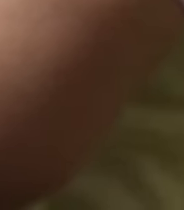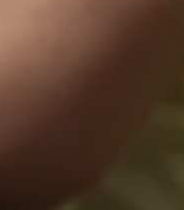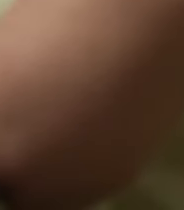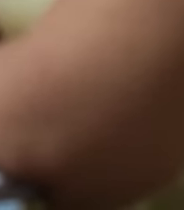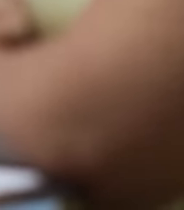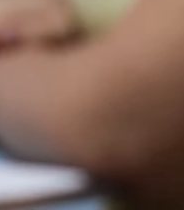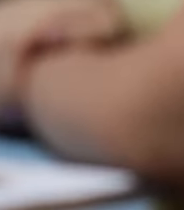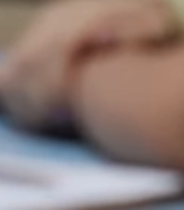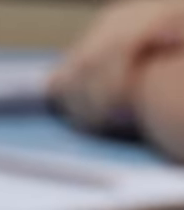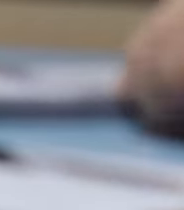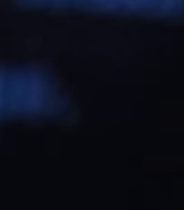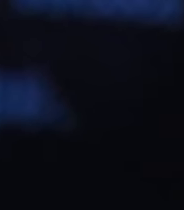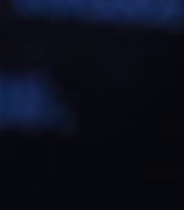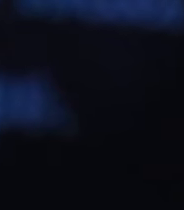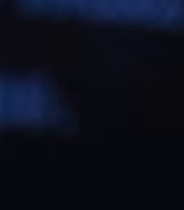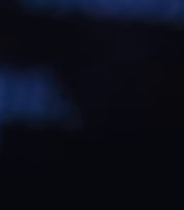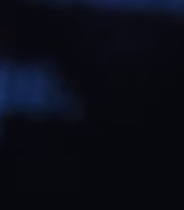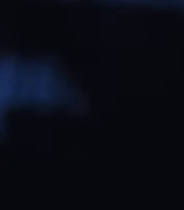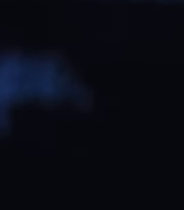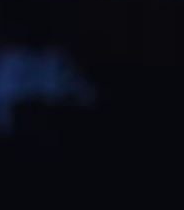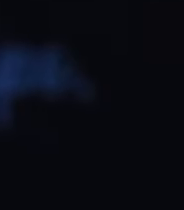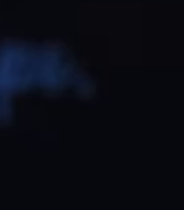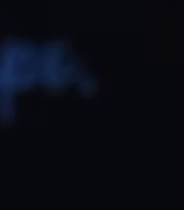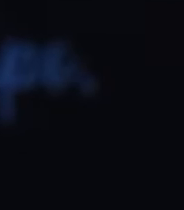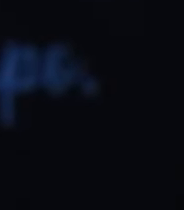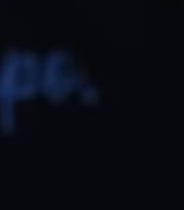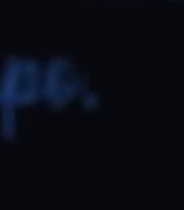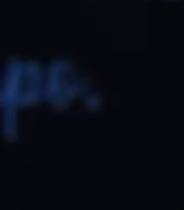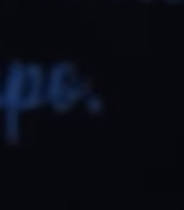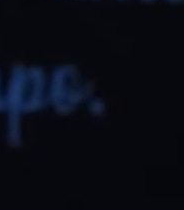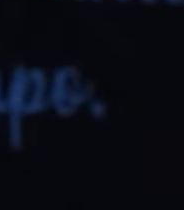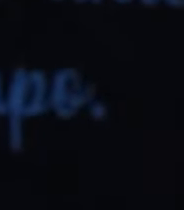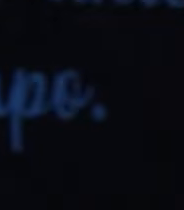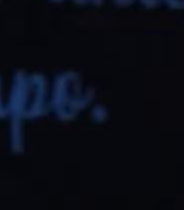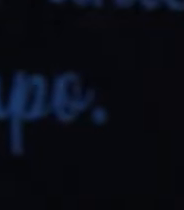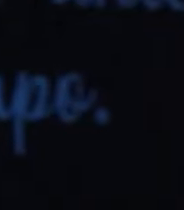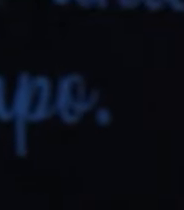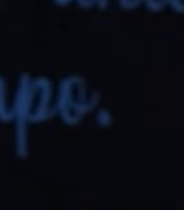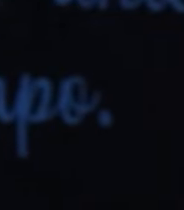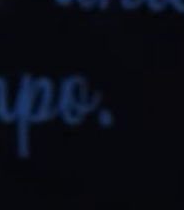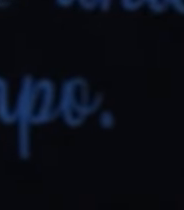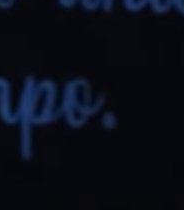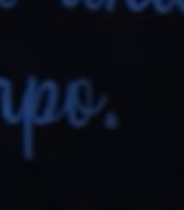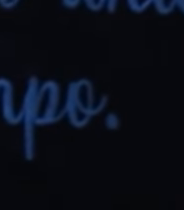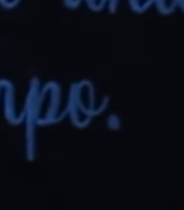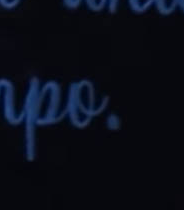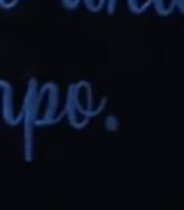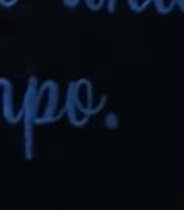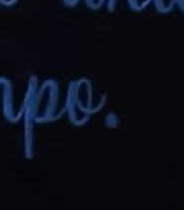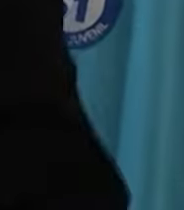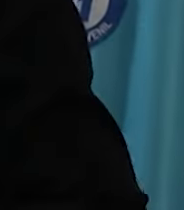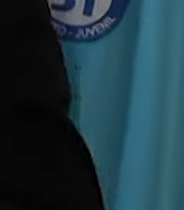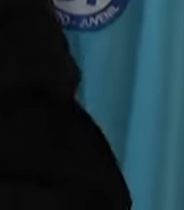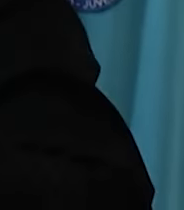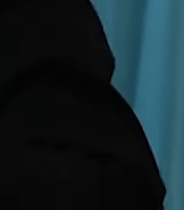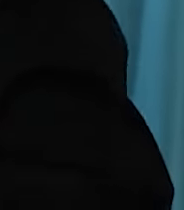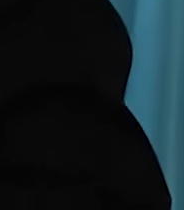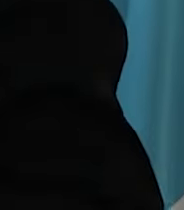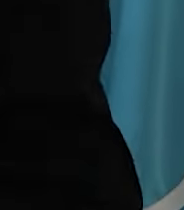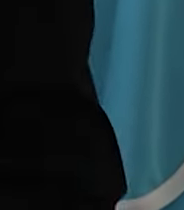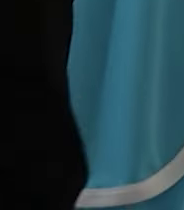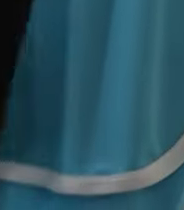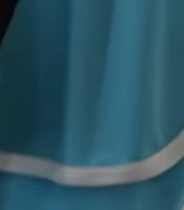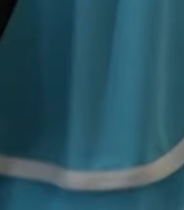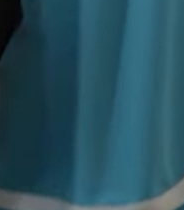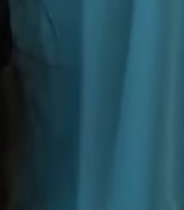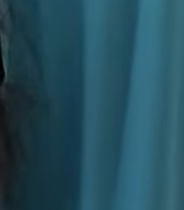Eu tenho muito, assim, orgulho de ver o trabalho dessas mulheres que, no momento que a gente está no culto, elas estão,